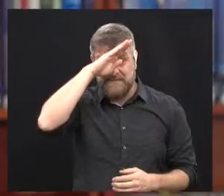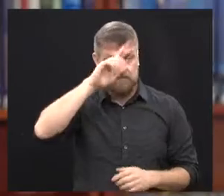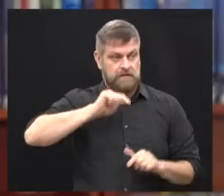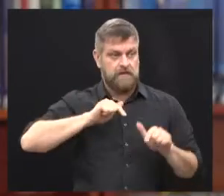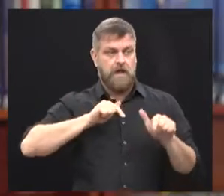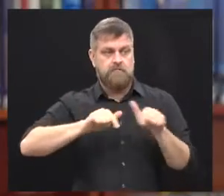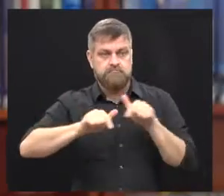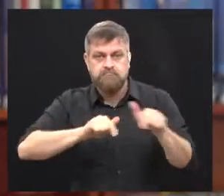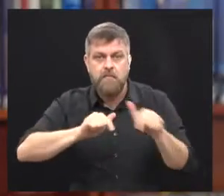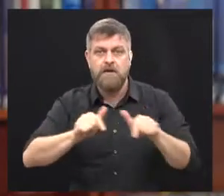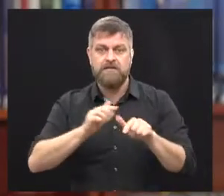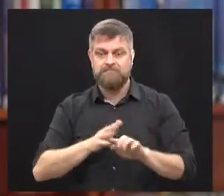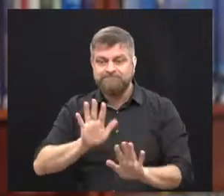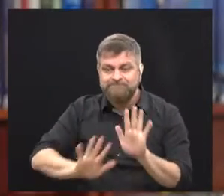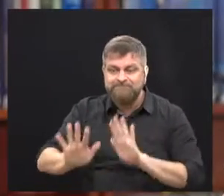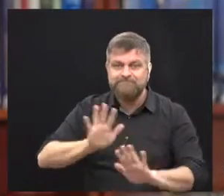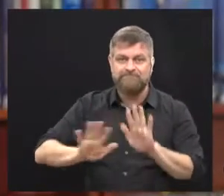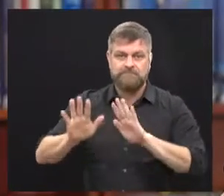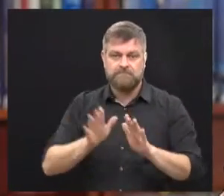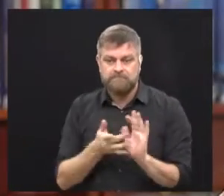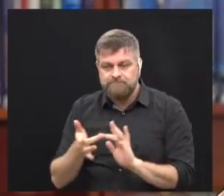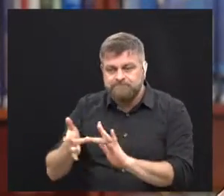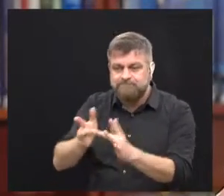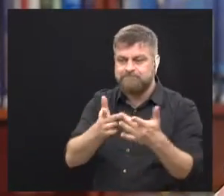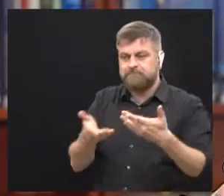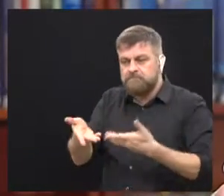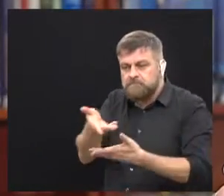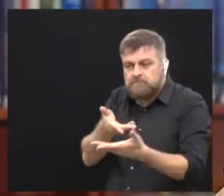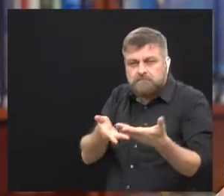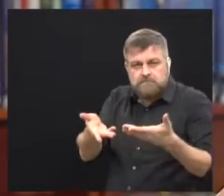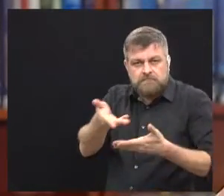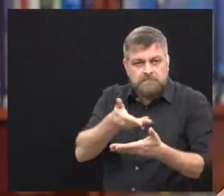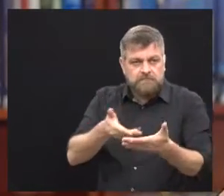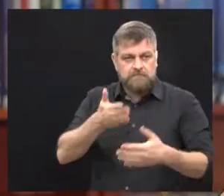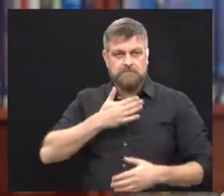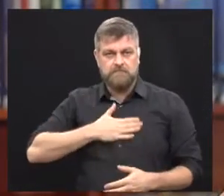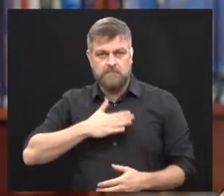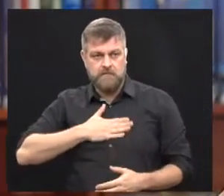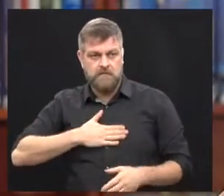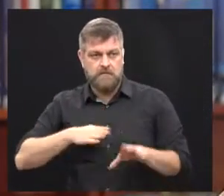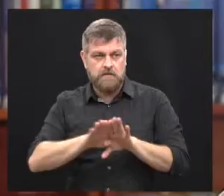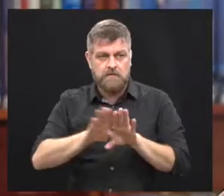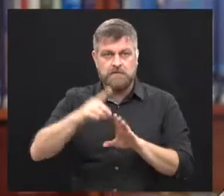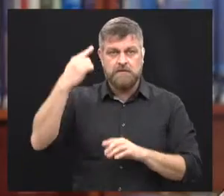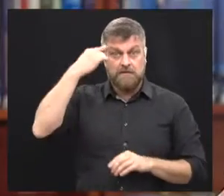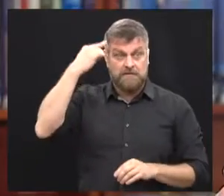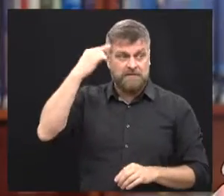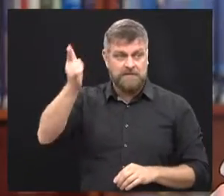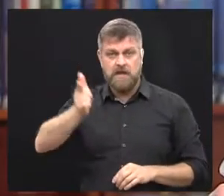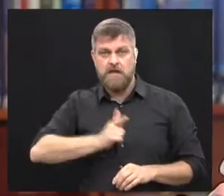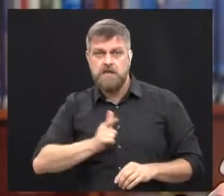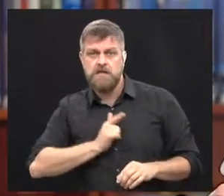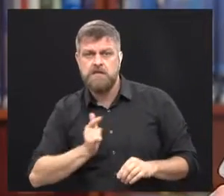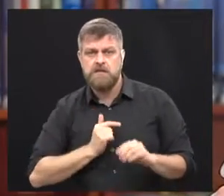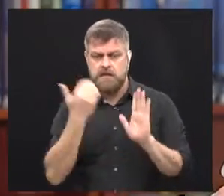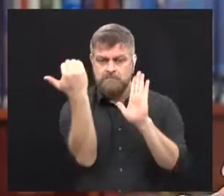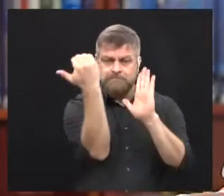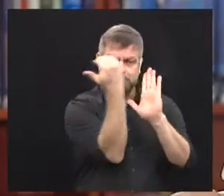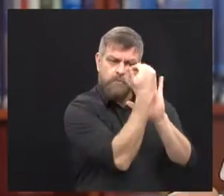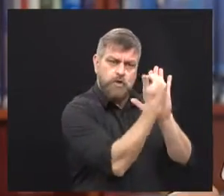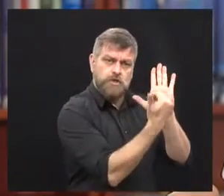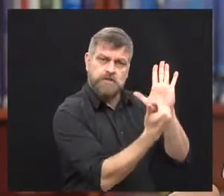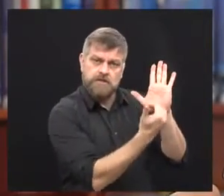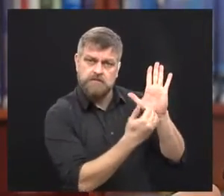bastante cuidado, articular com tranquilidade, né, e pensar determinados projetos, né, que